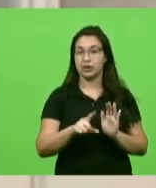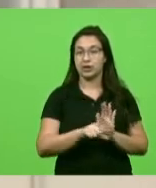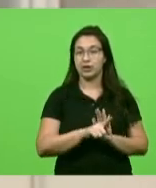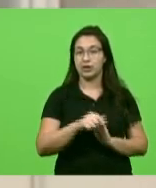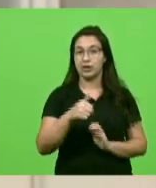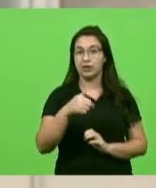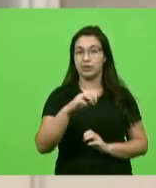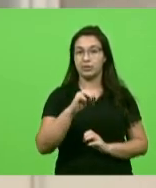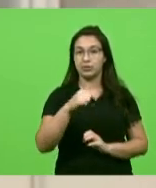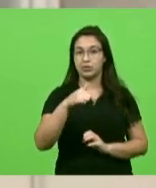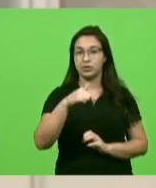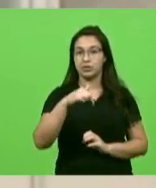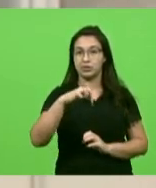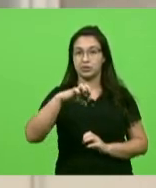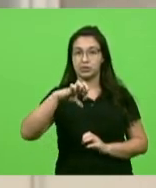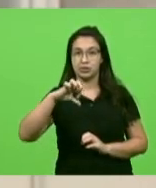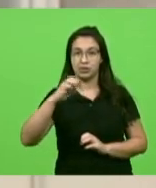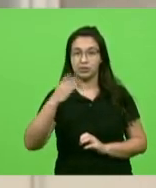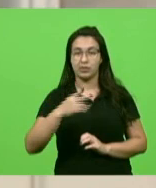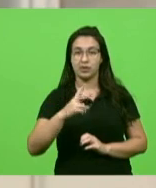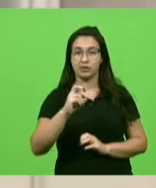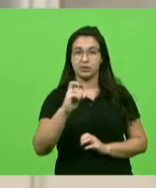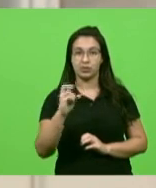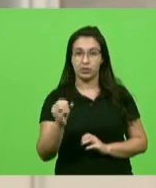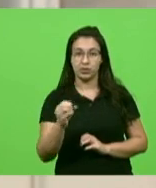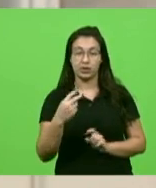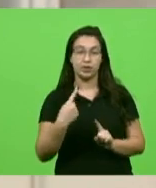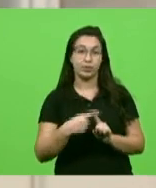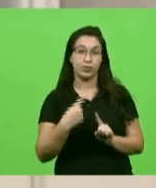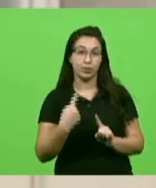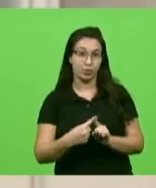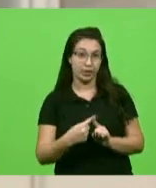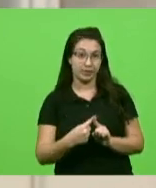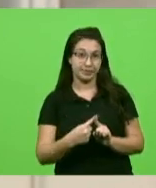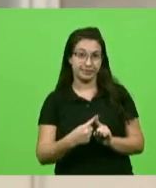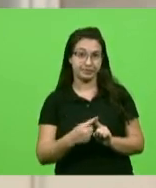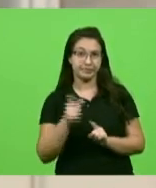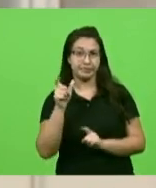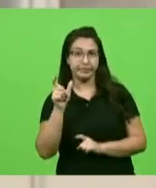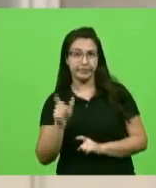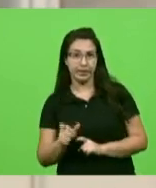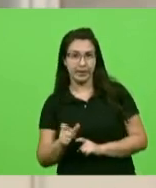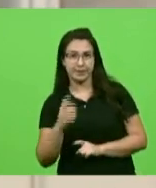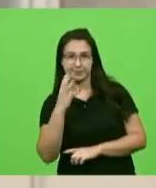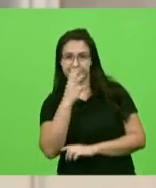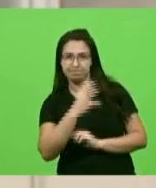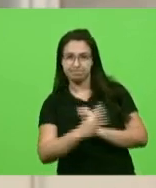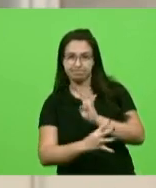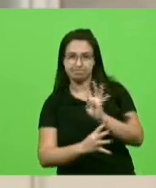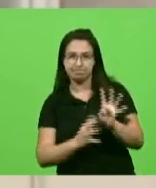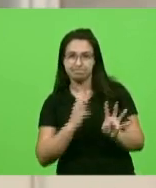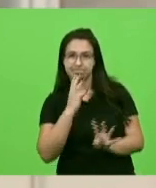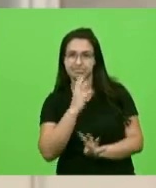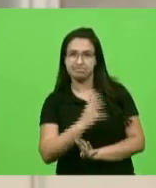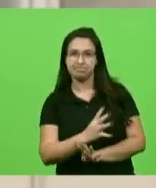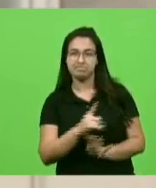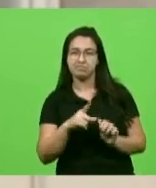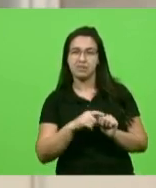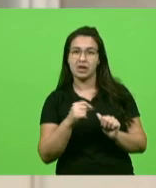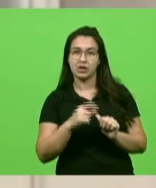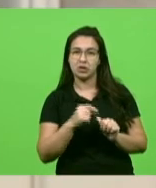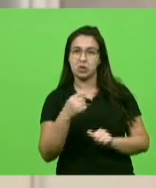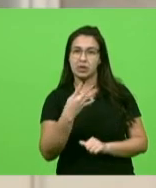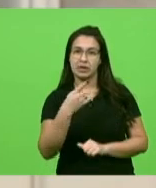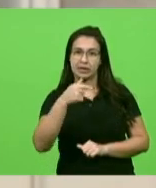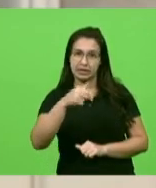1079/50 isso porque os denunciantes fundamentos no artigo 47